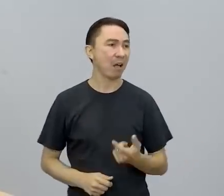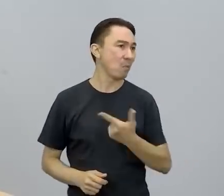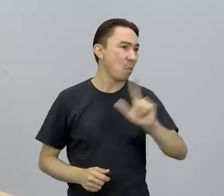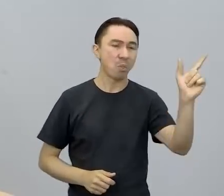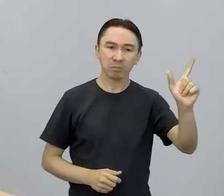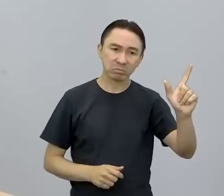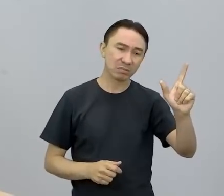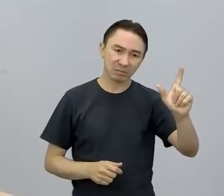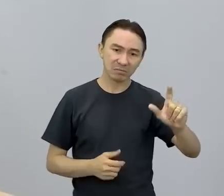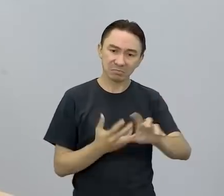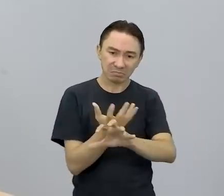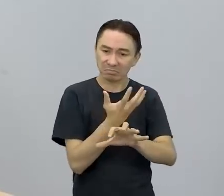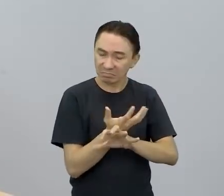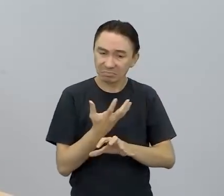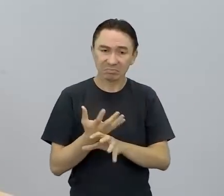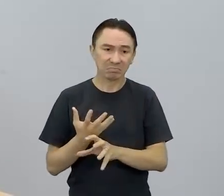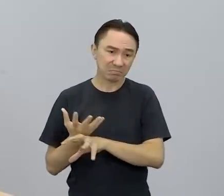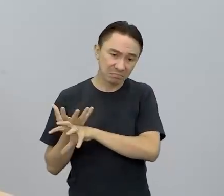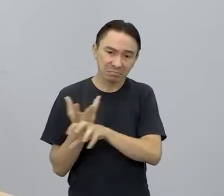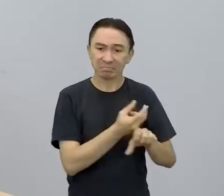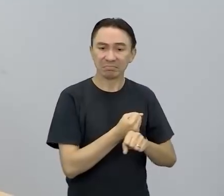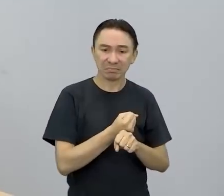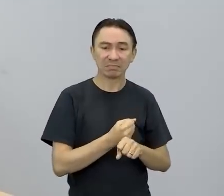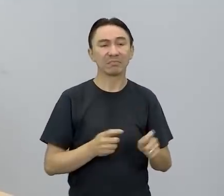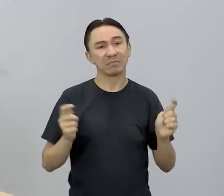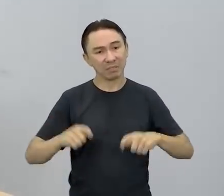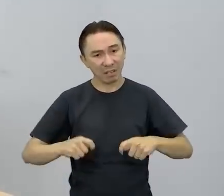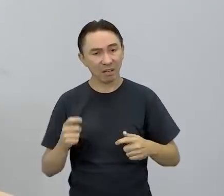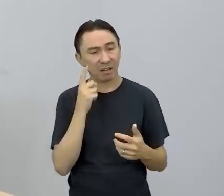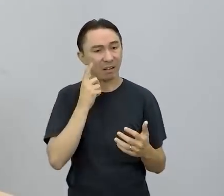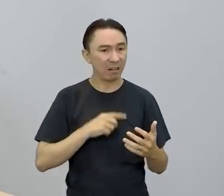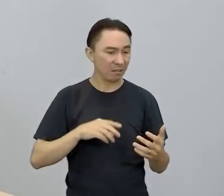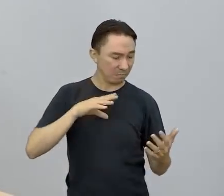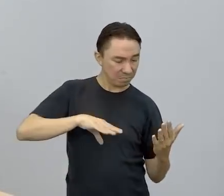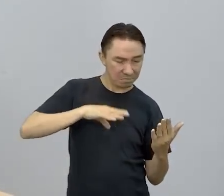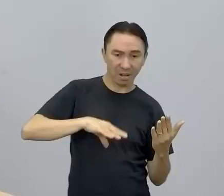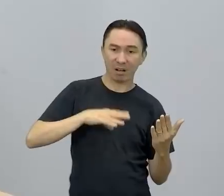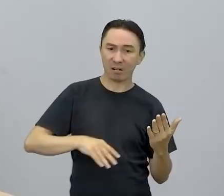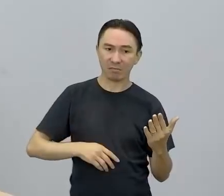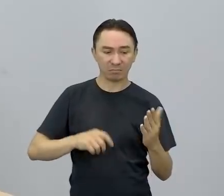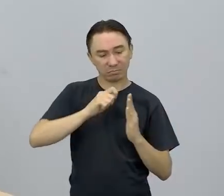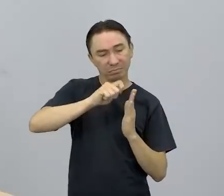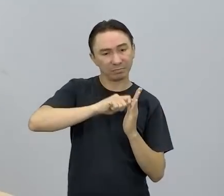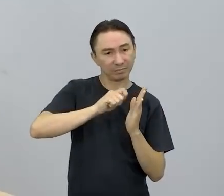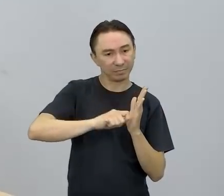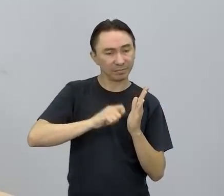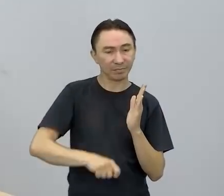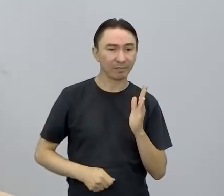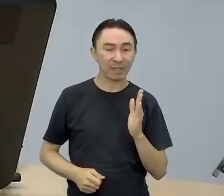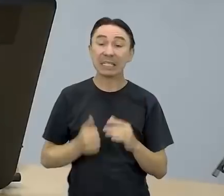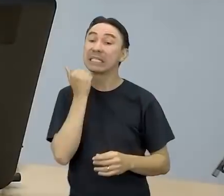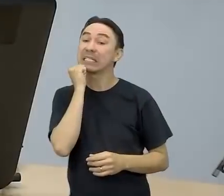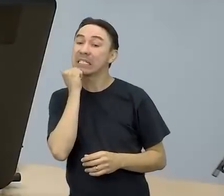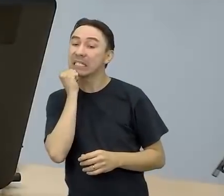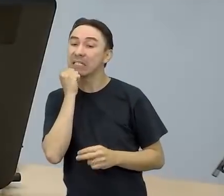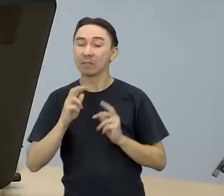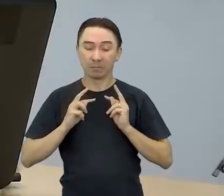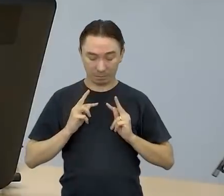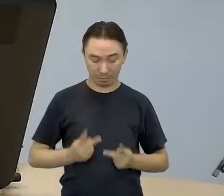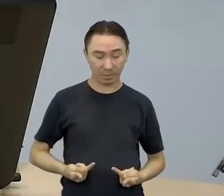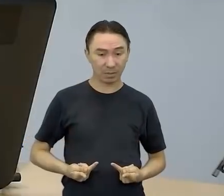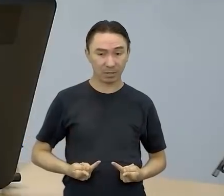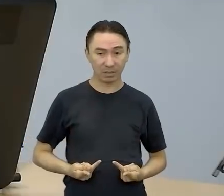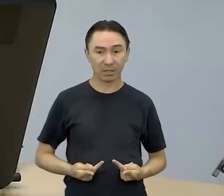habilidades que passam por competências leitoras e escritoras, tá certo? Isso, as ciências humanas, então, como a Isa está falando para a gente,